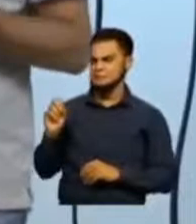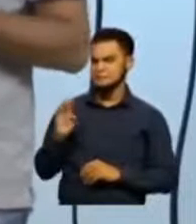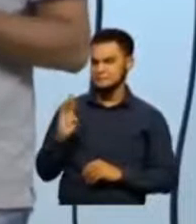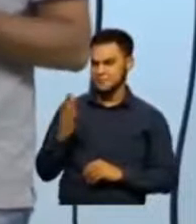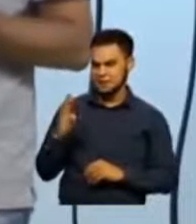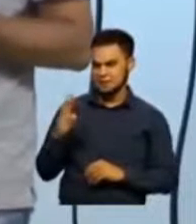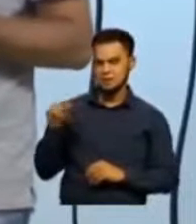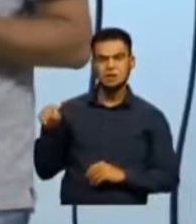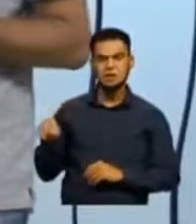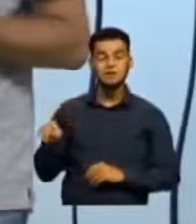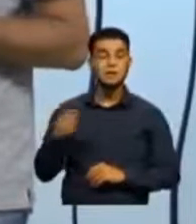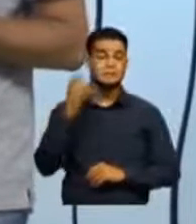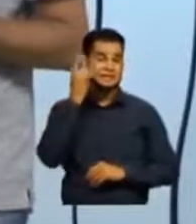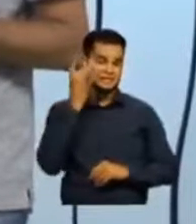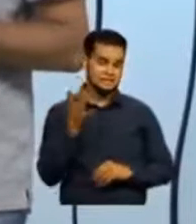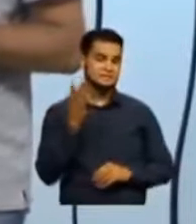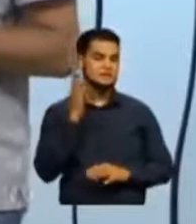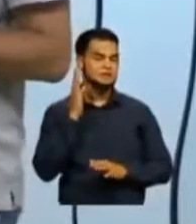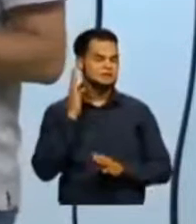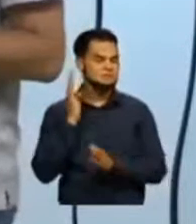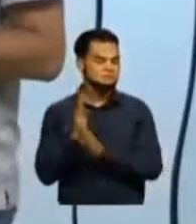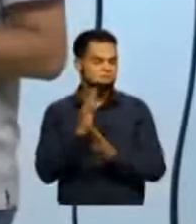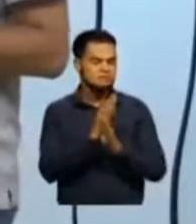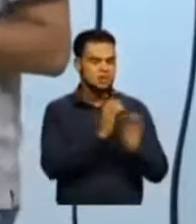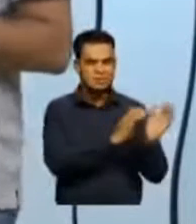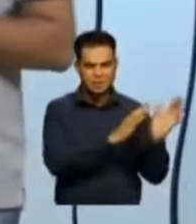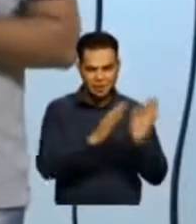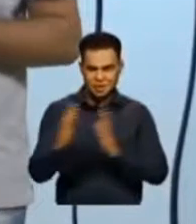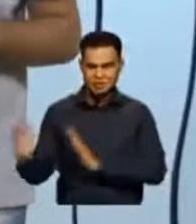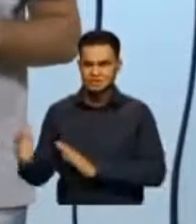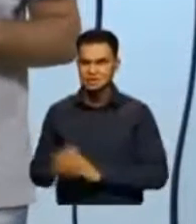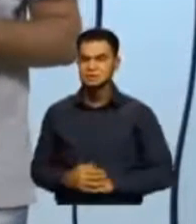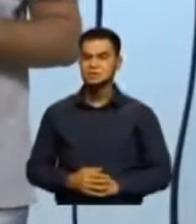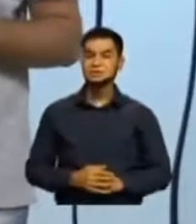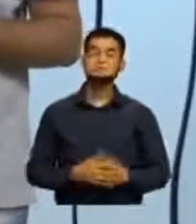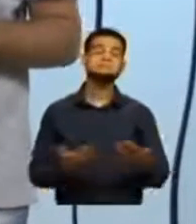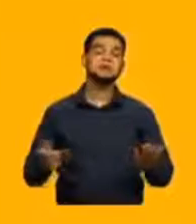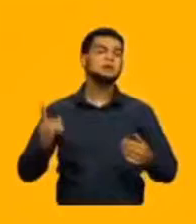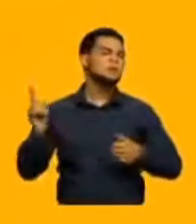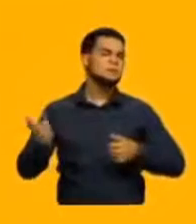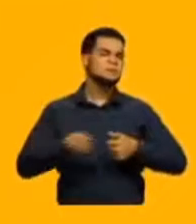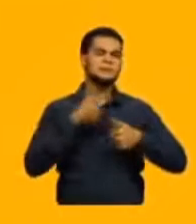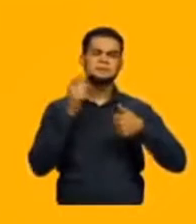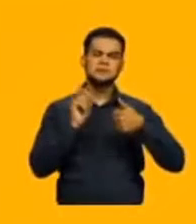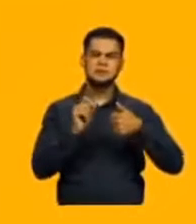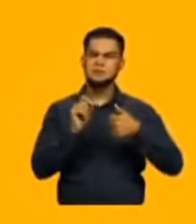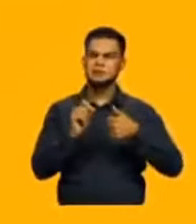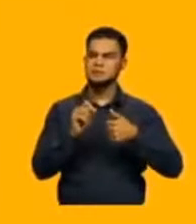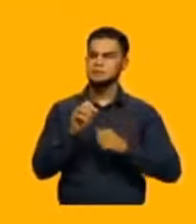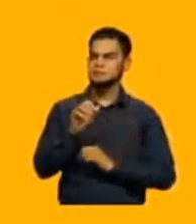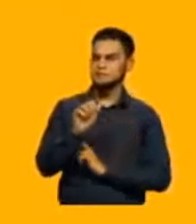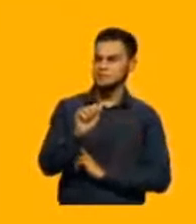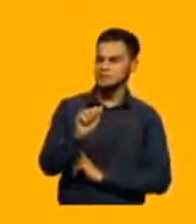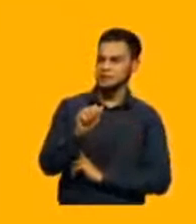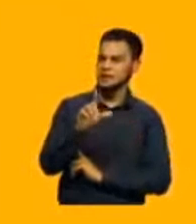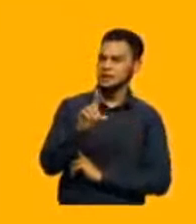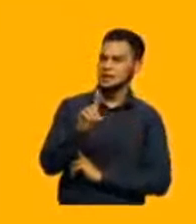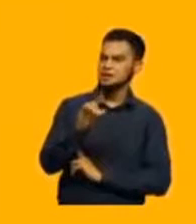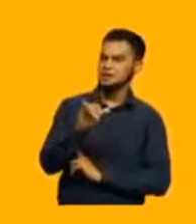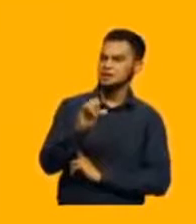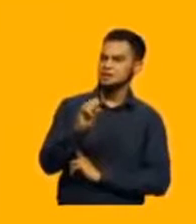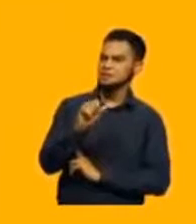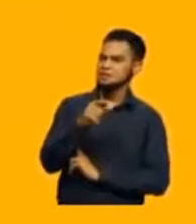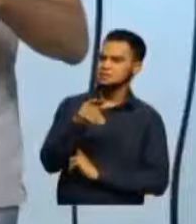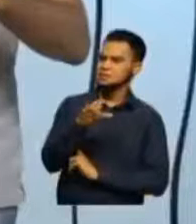gente reconhecer todos esses passos. O primeiro passo, então, que tem é a adsorção. O que é a